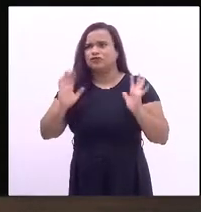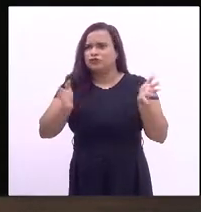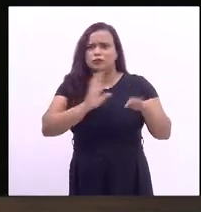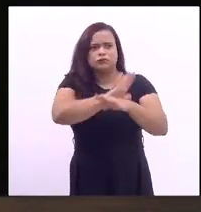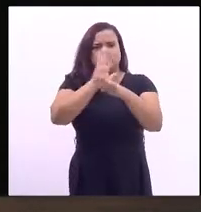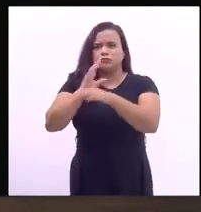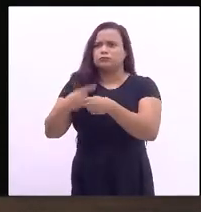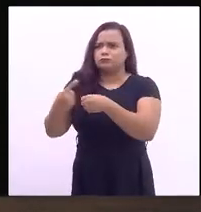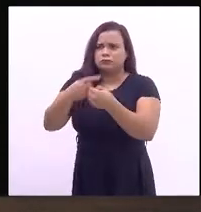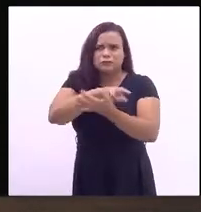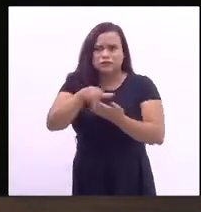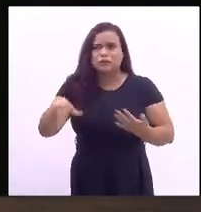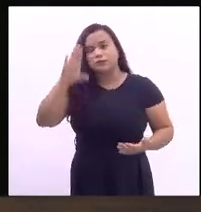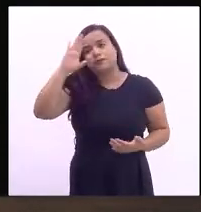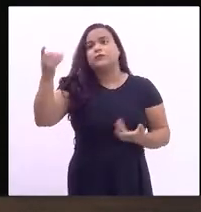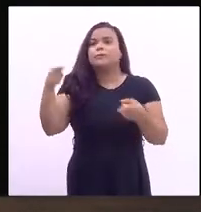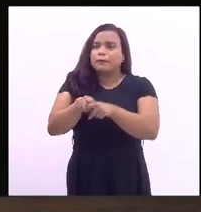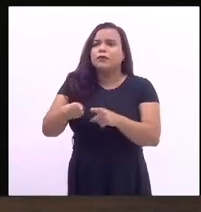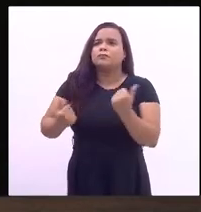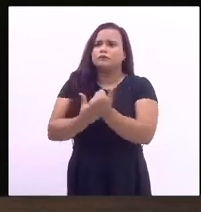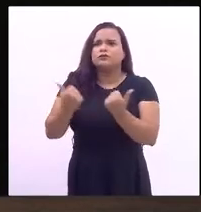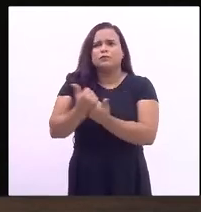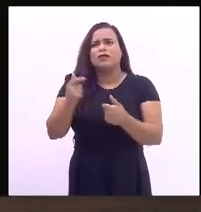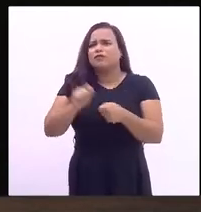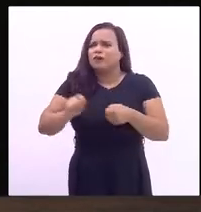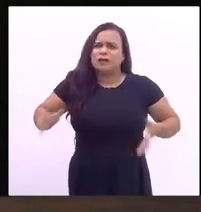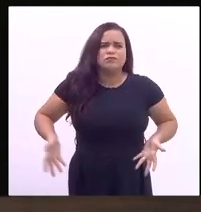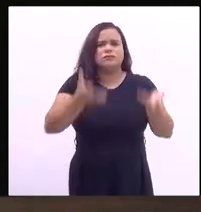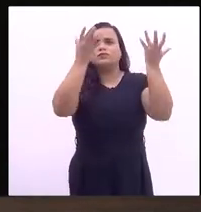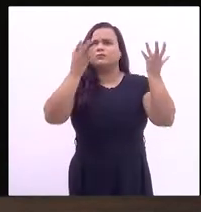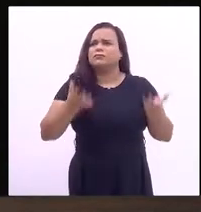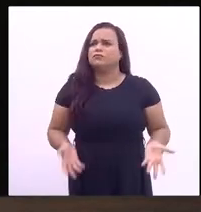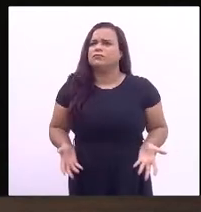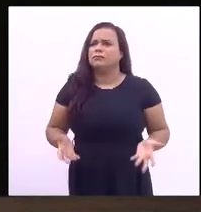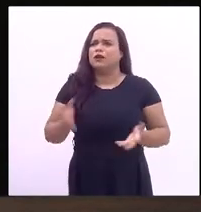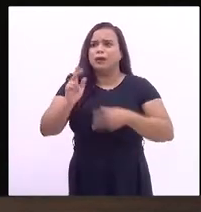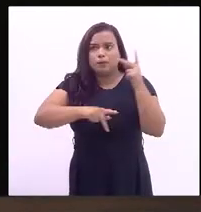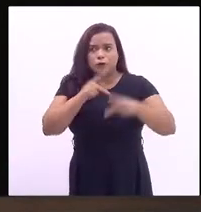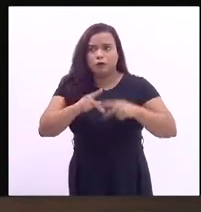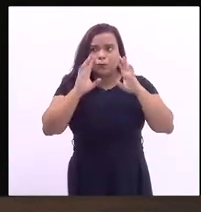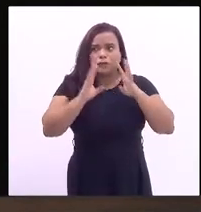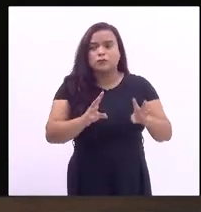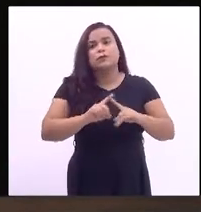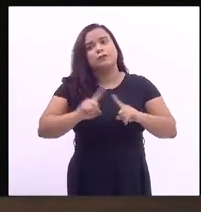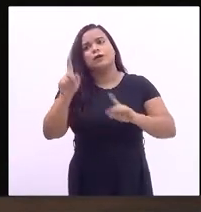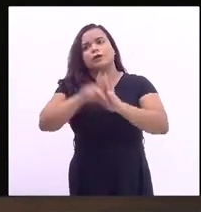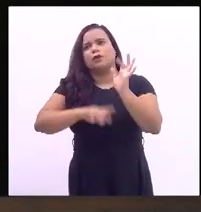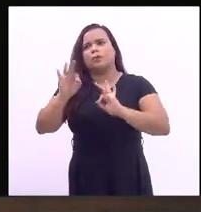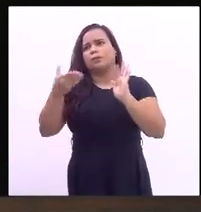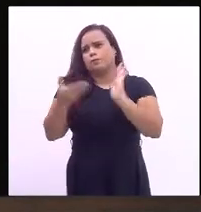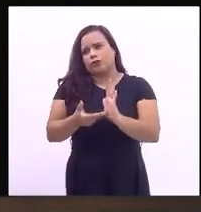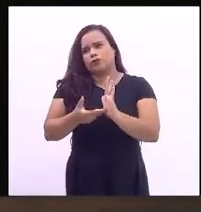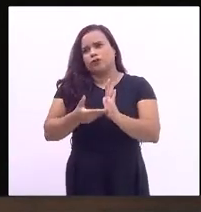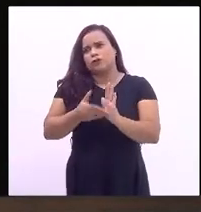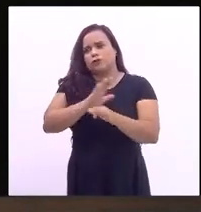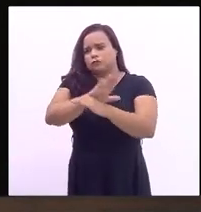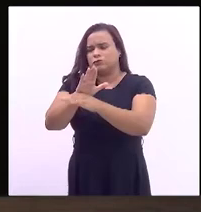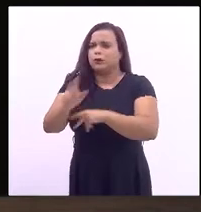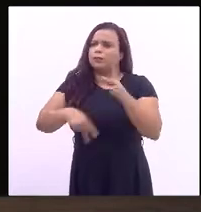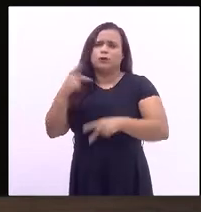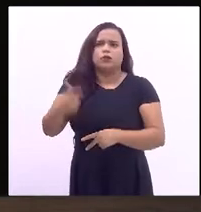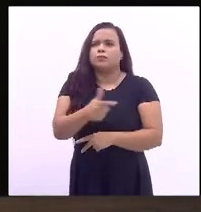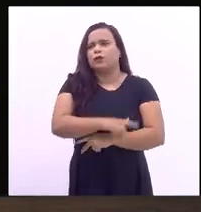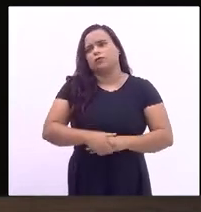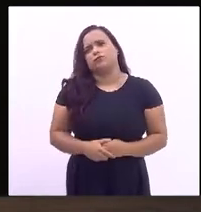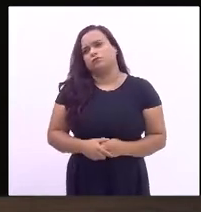todos os municípios principalmente dos seus parceiros que faz o que ele quiser desde que atenda a população agora esse projeto não atende a população eu